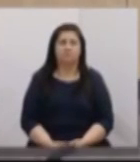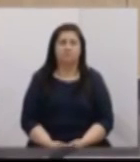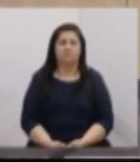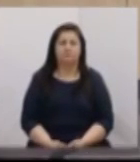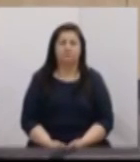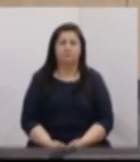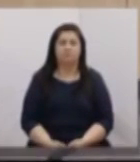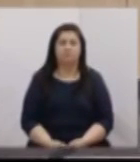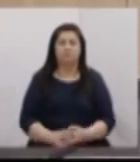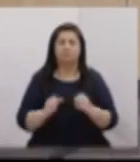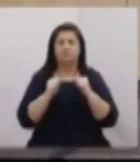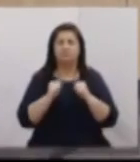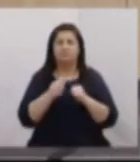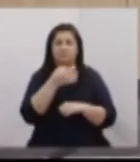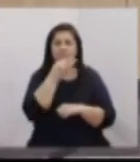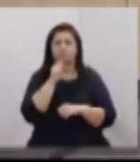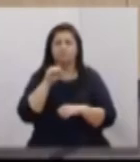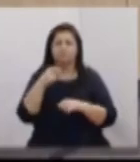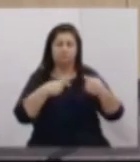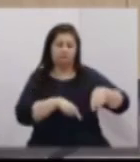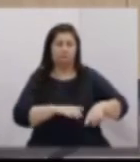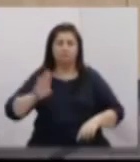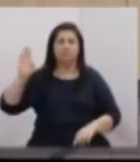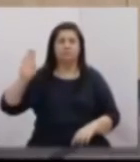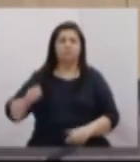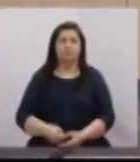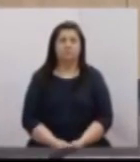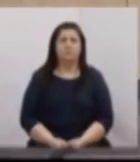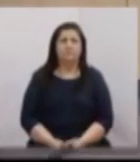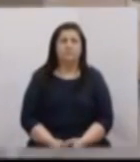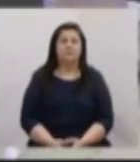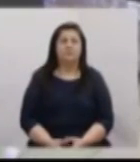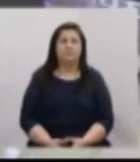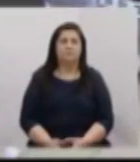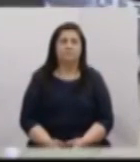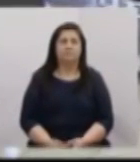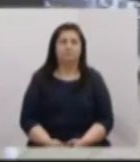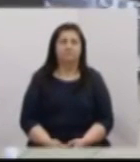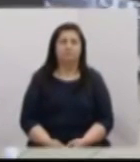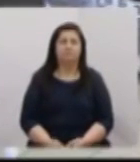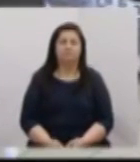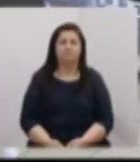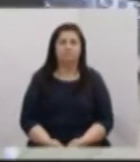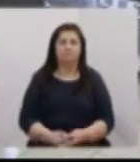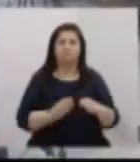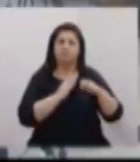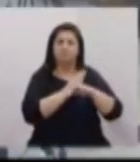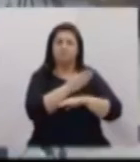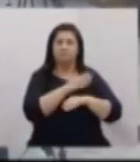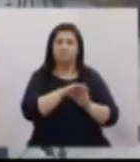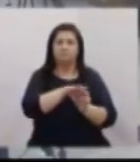Pedido de informação está em votação. Os que forem contrários se manifestem levantando os braços. Pedido de informação